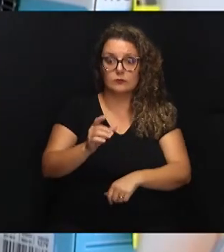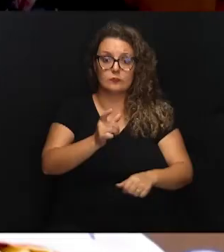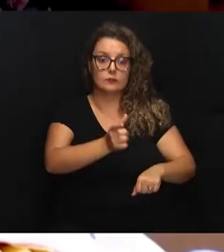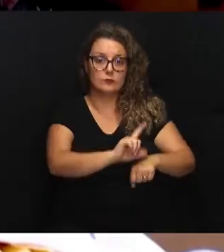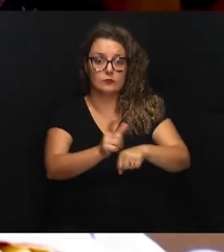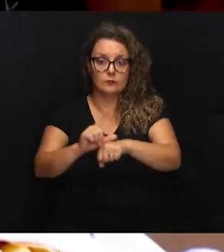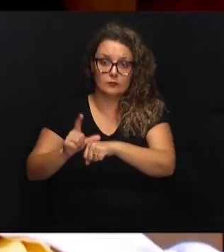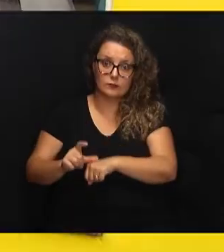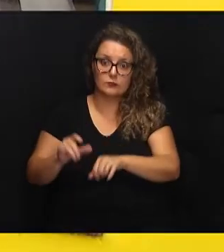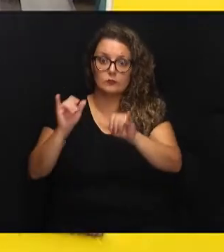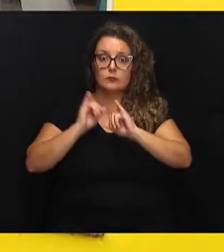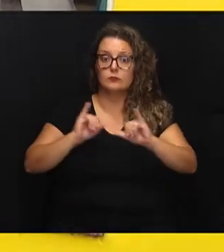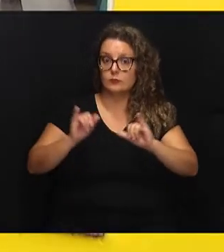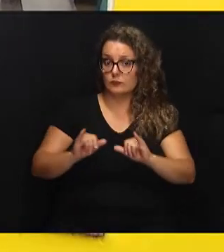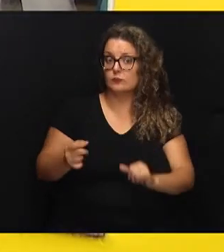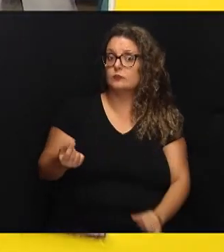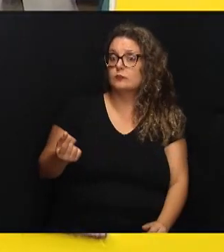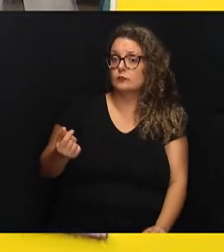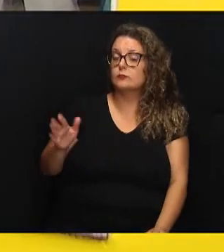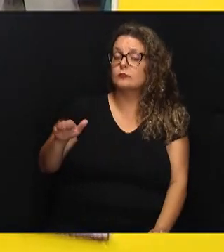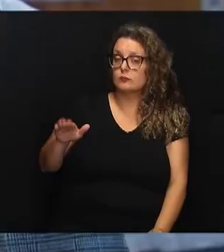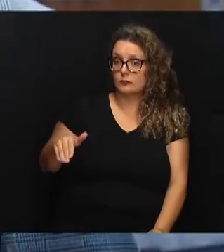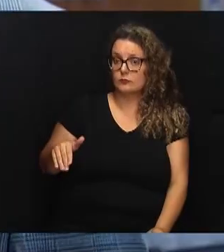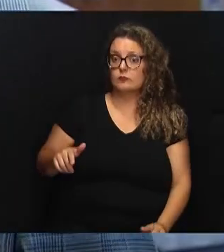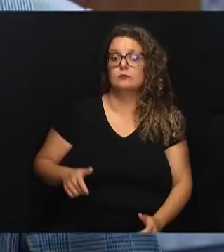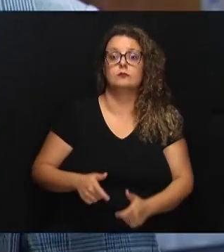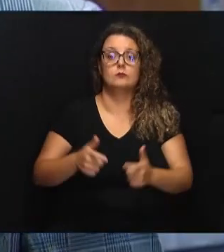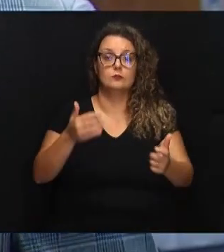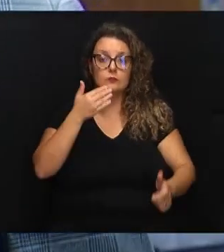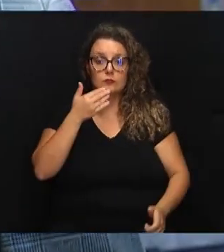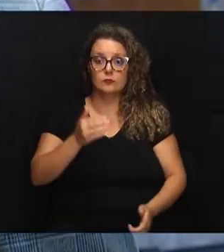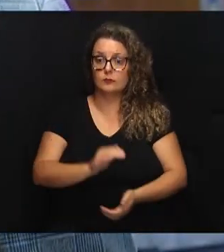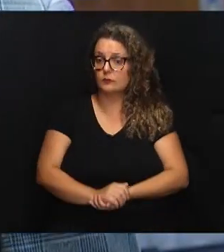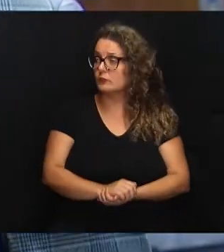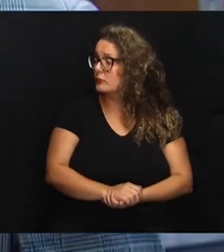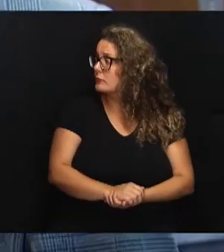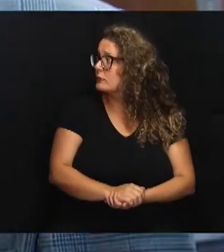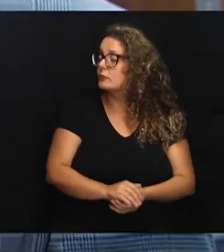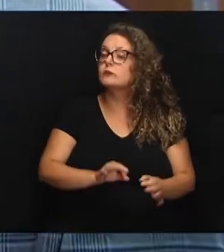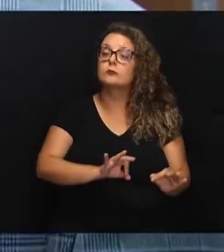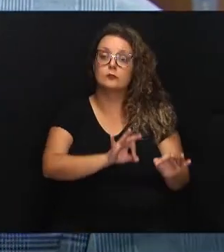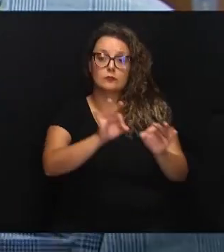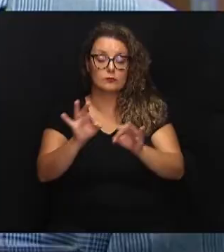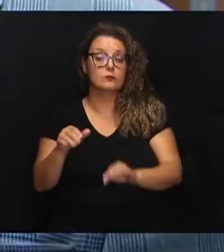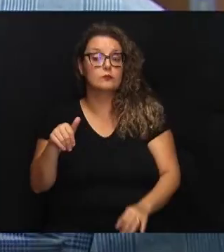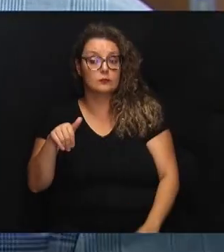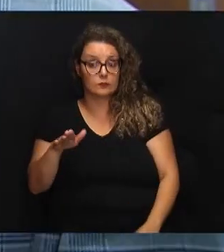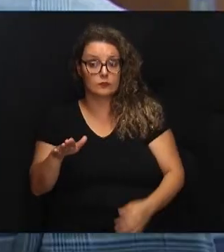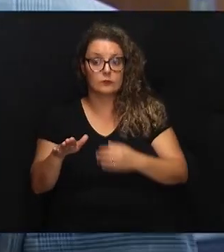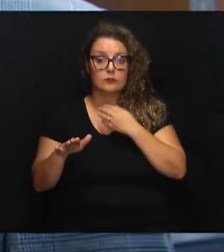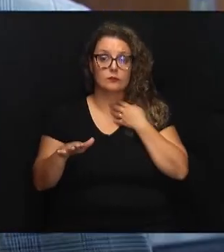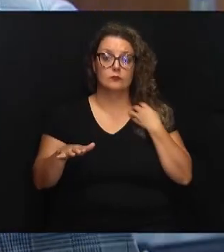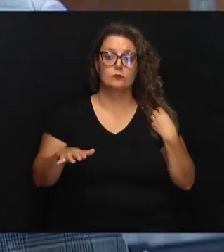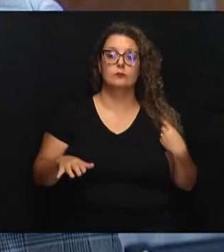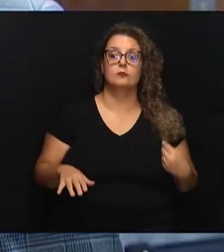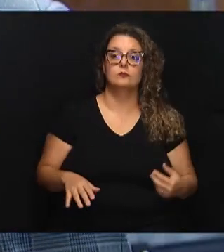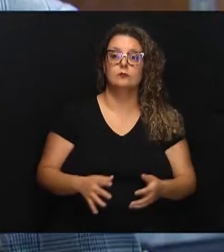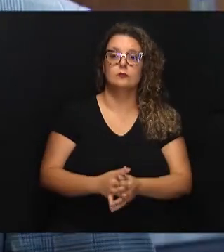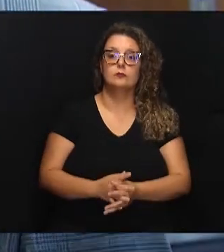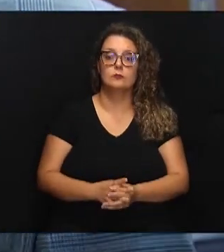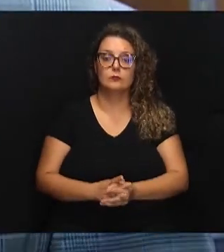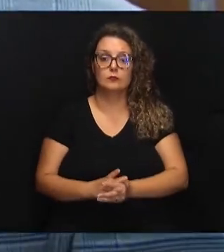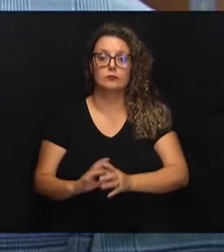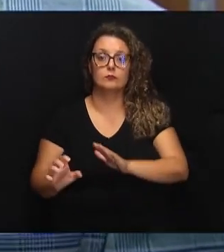em campanhas promocionais de grande apelo. A gente acompanha cada vez mais acabando as empresas caindo